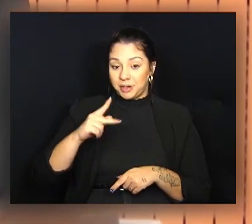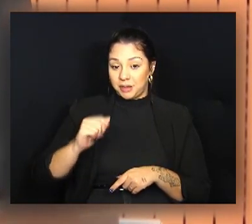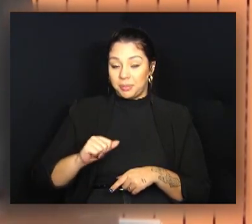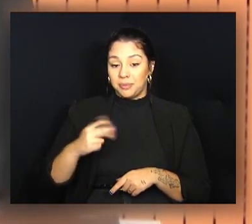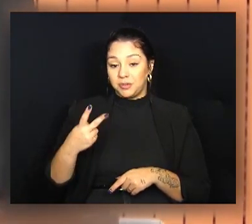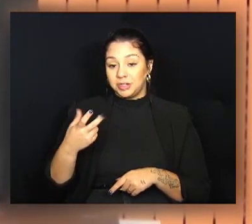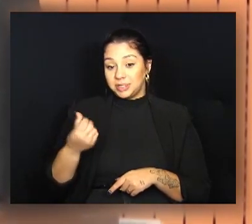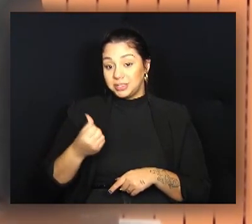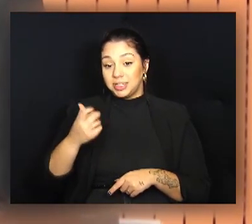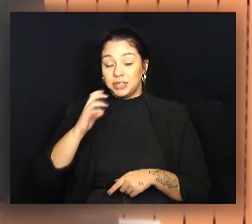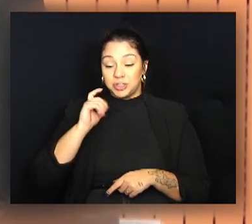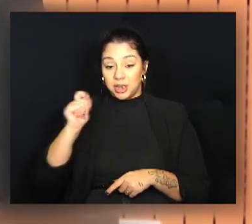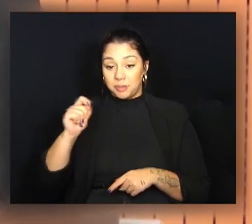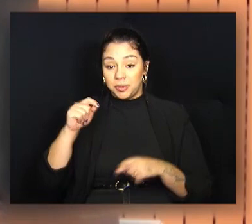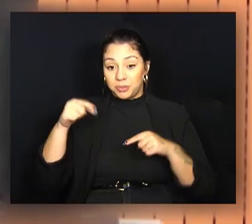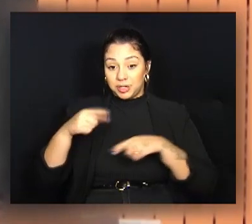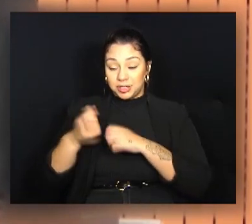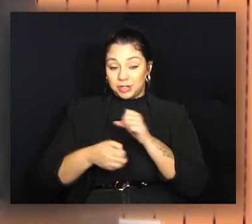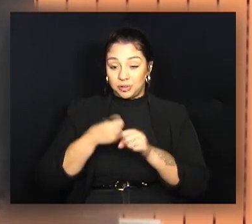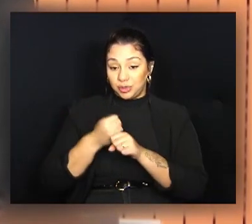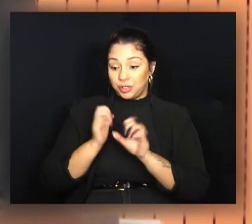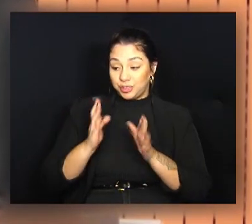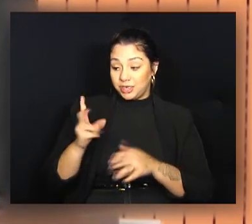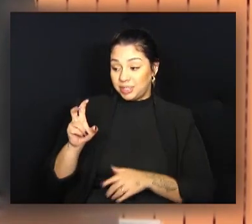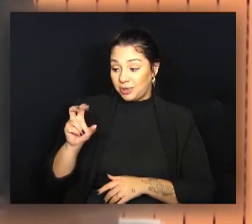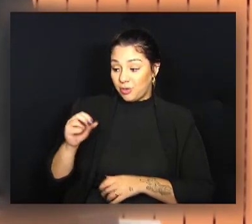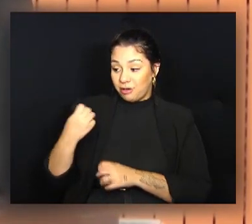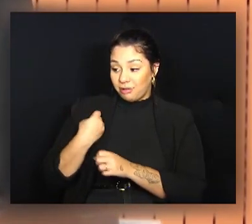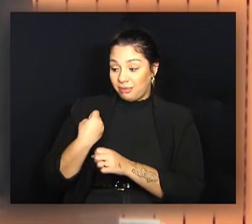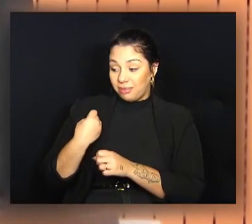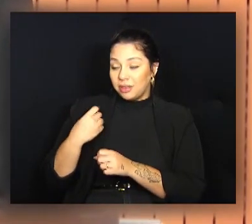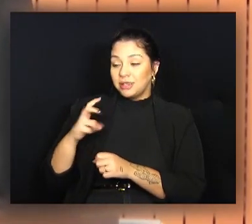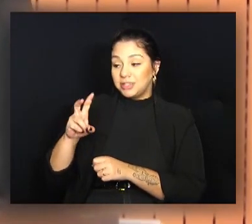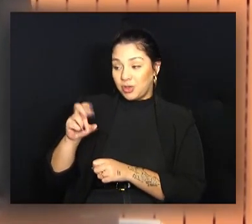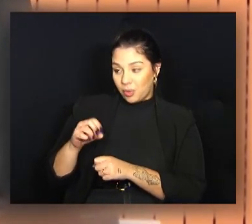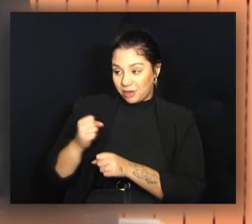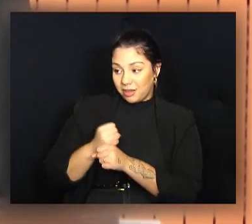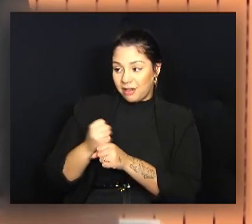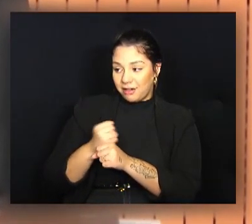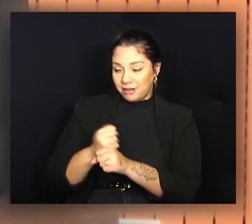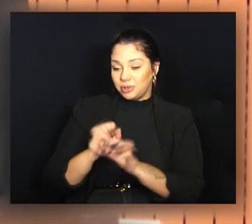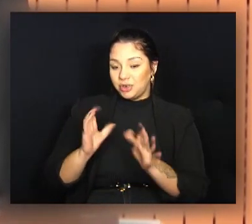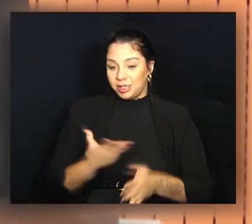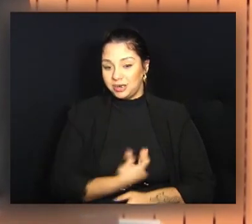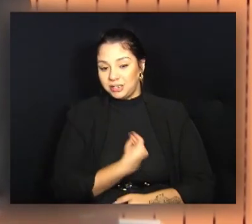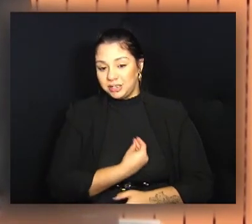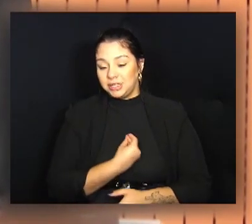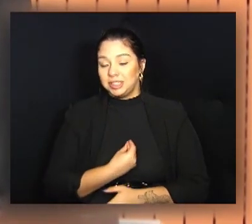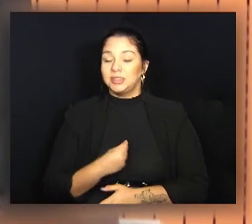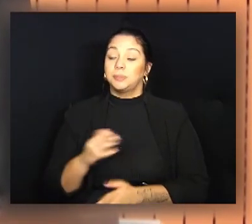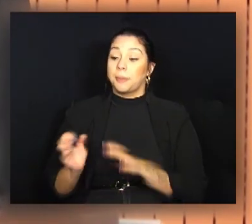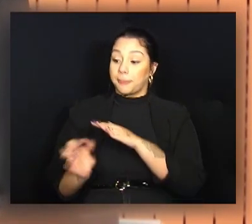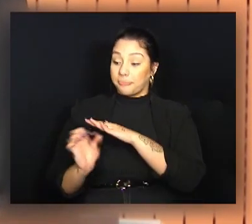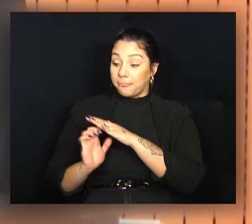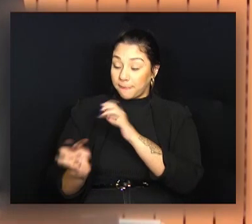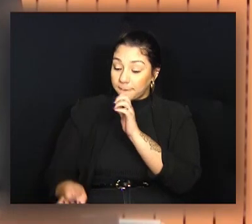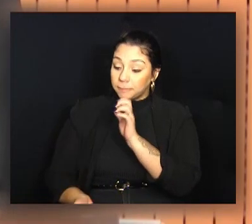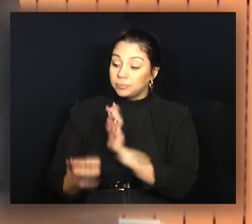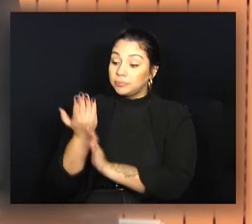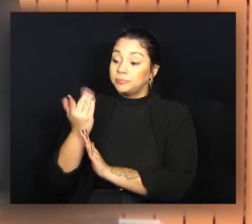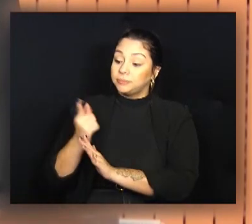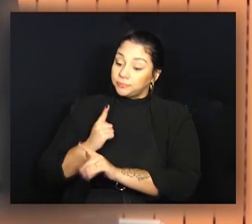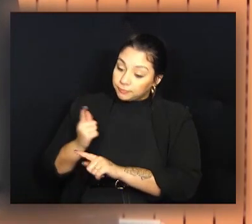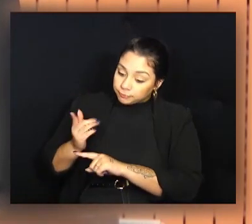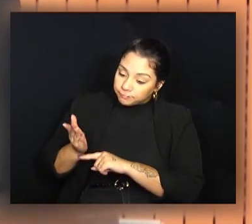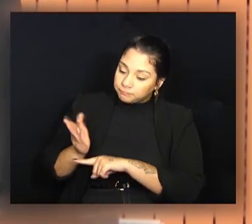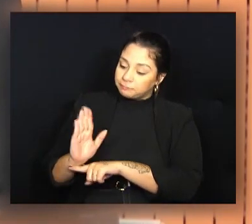ano, comemorou 50 anos de existência. A Embrapa, desde a sua fundação, tem contribuído de